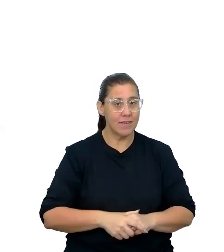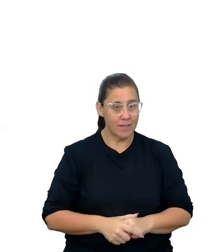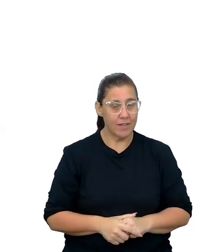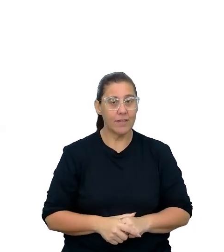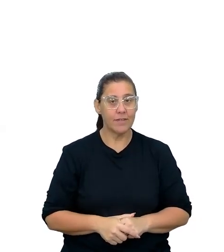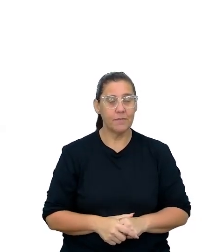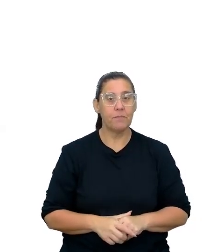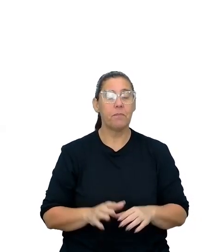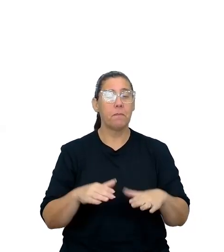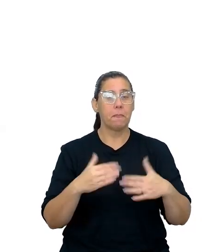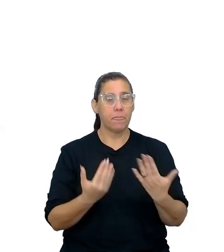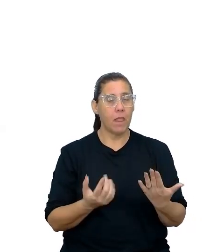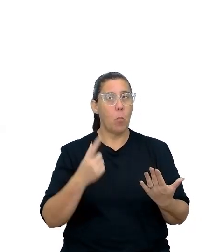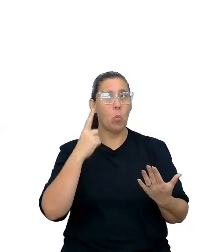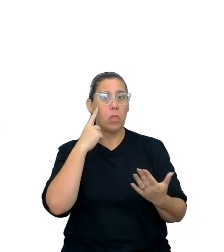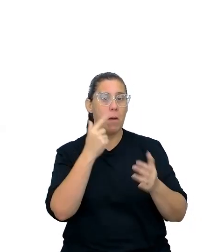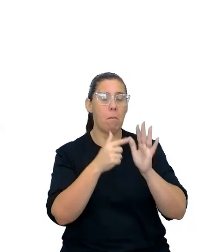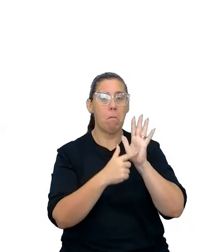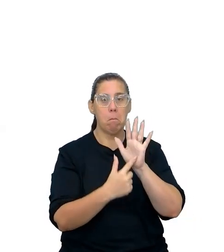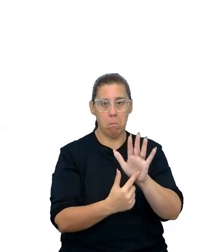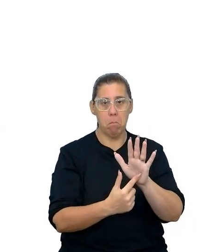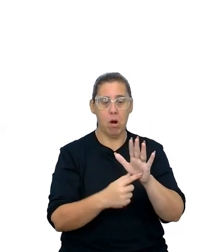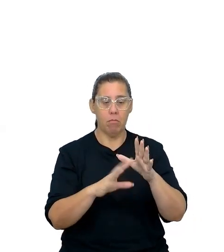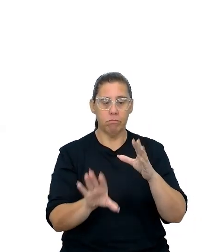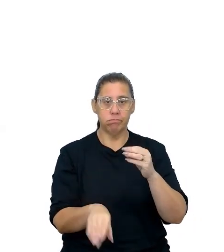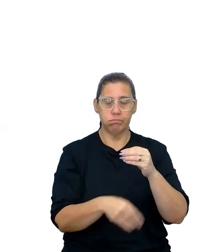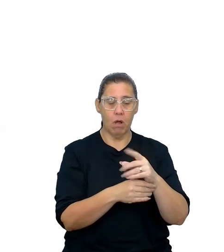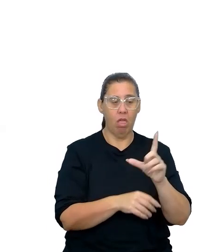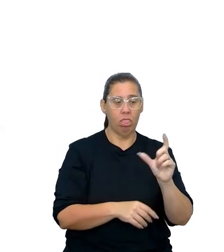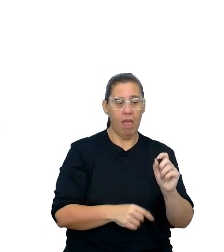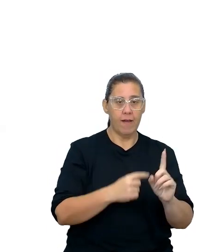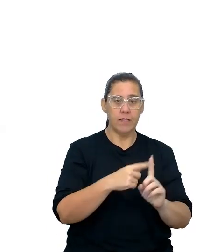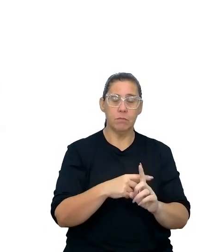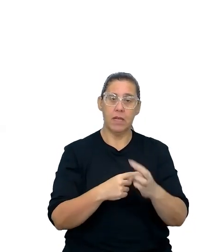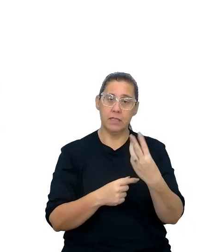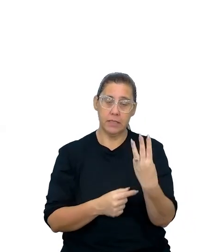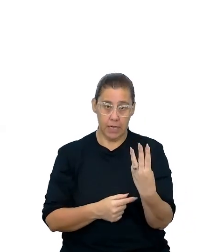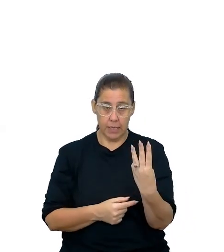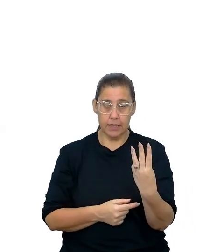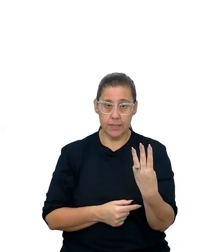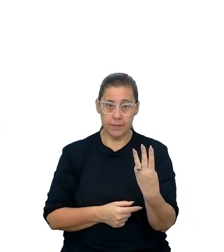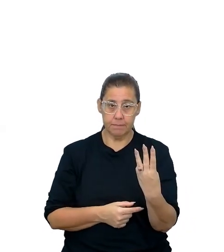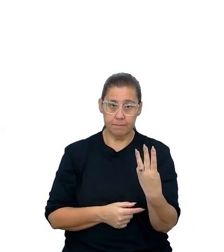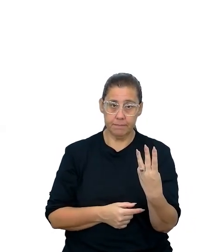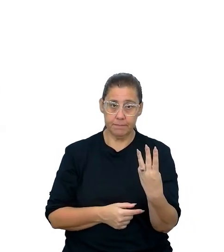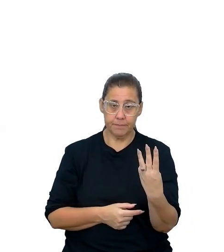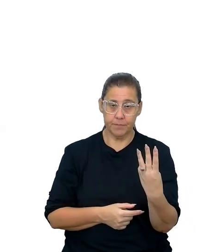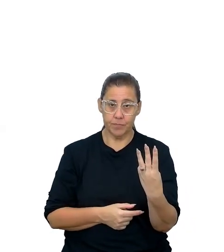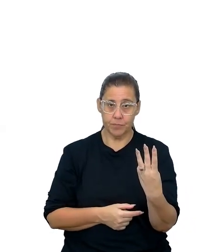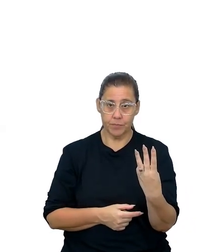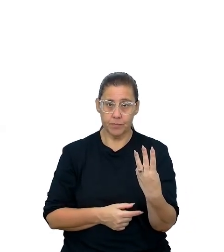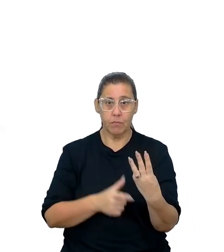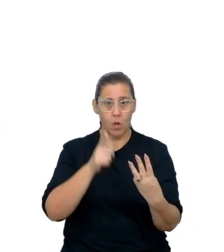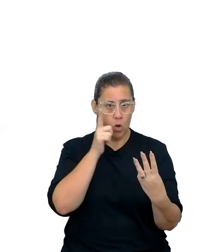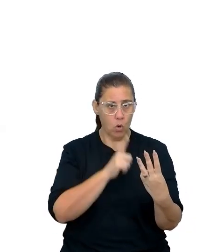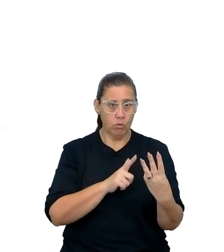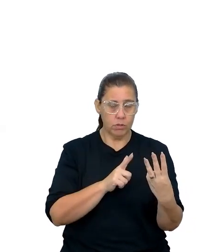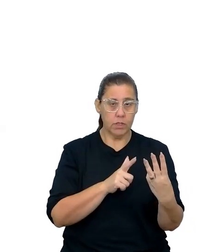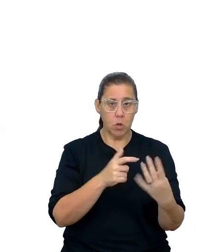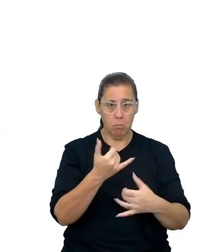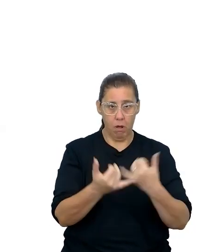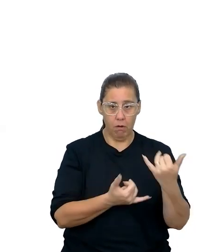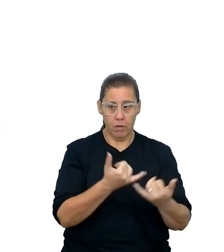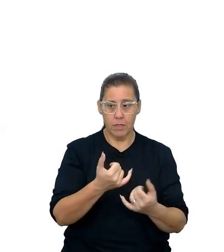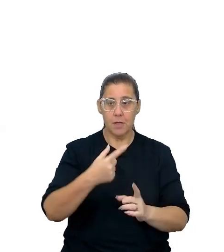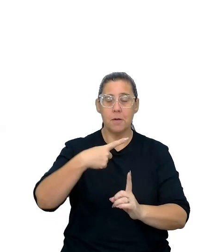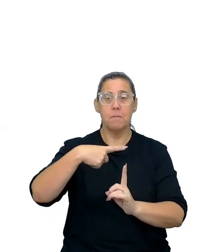né? Então, a ideia aqui é eu estar adicionando 10 mais 3, o que ele ganhou, né, nessas rodadas,